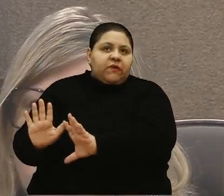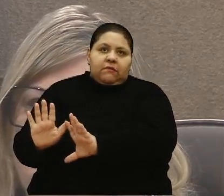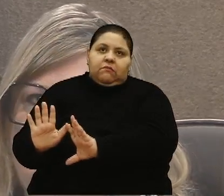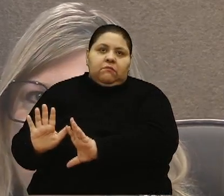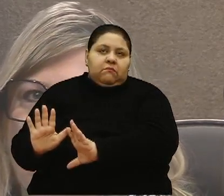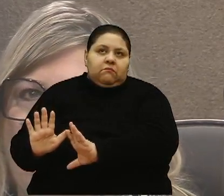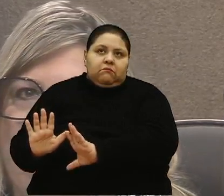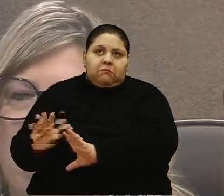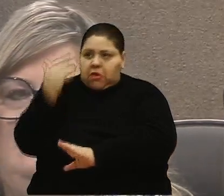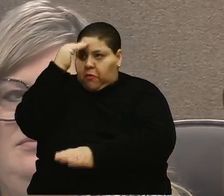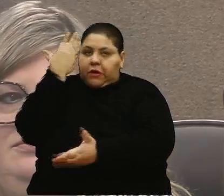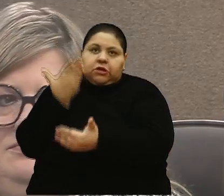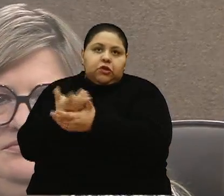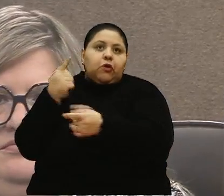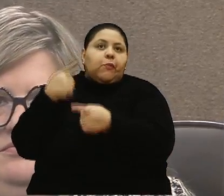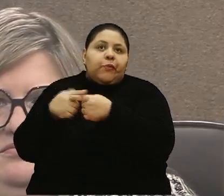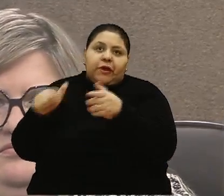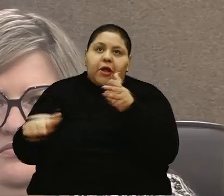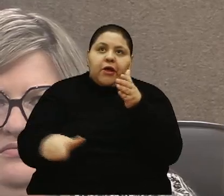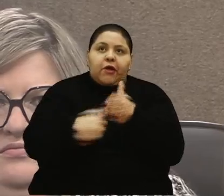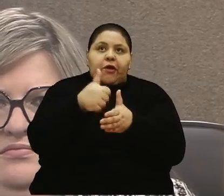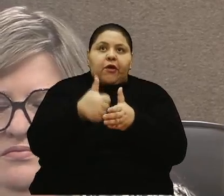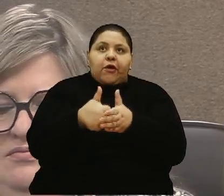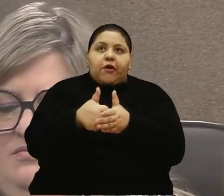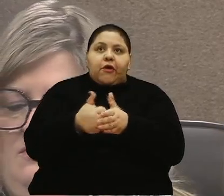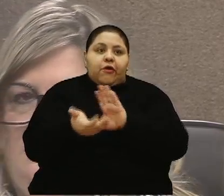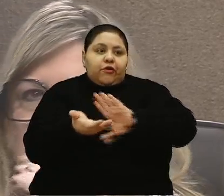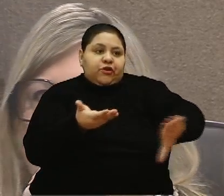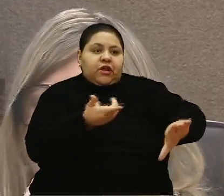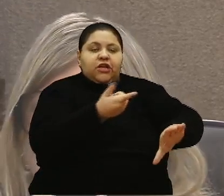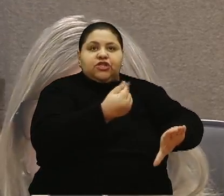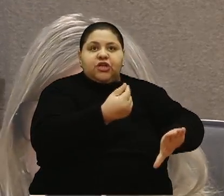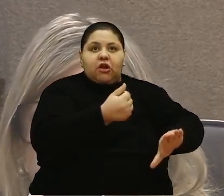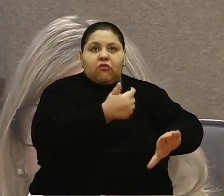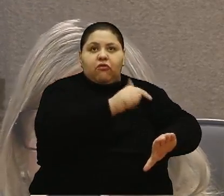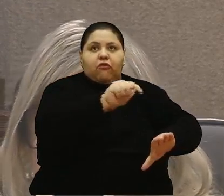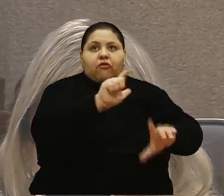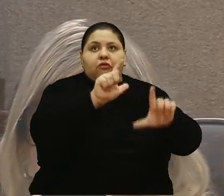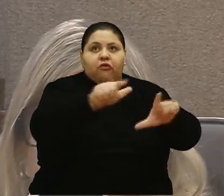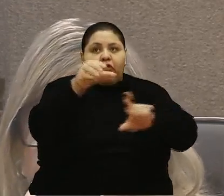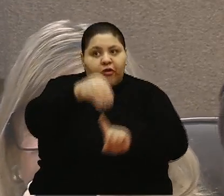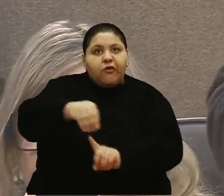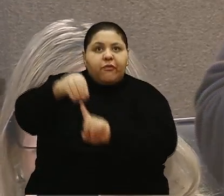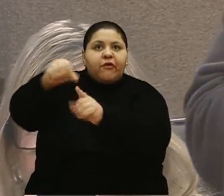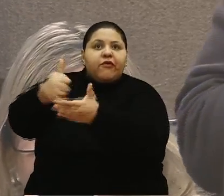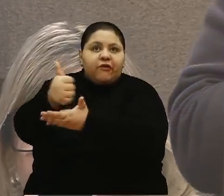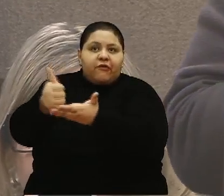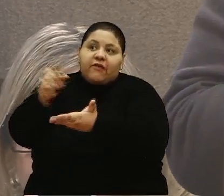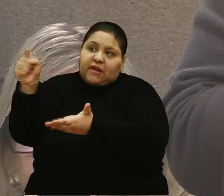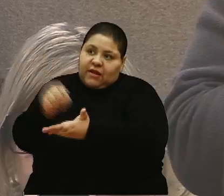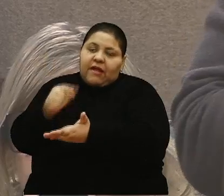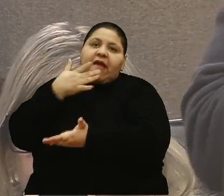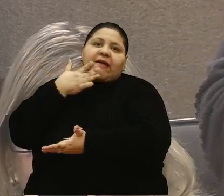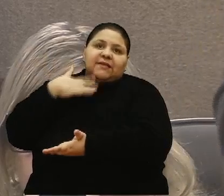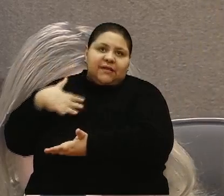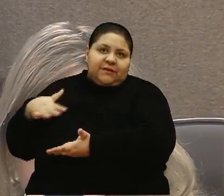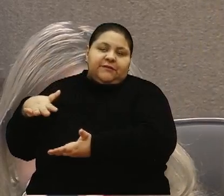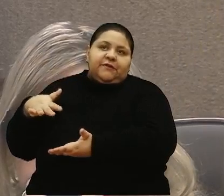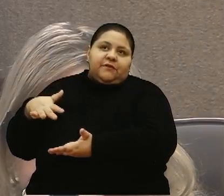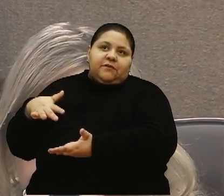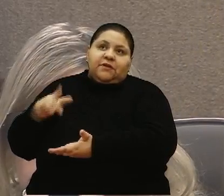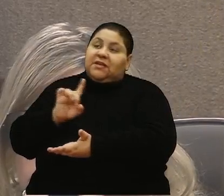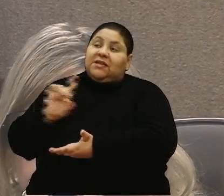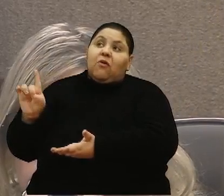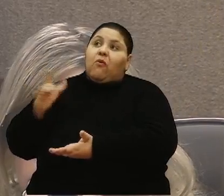né? Porque é melhor tirar dinheiro de qualquer outra coisa e priorizar a nossa base, que é as crianças, que são as crianças. E não